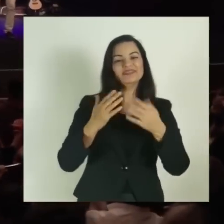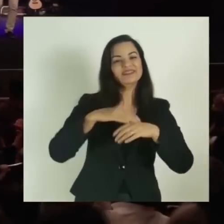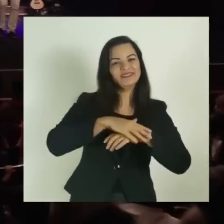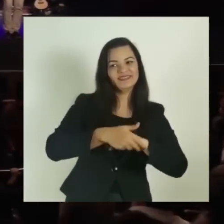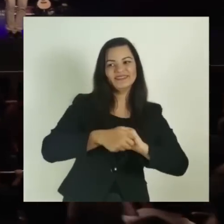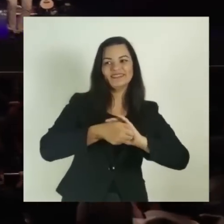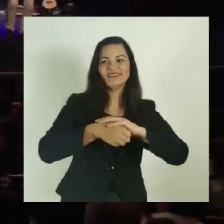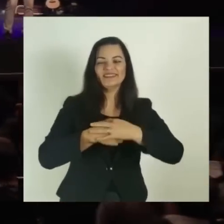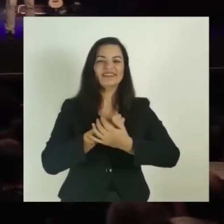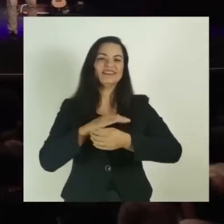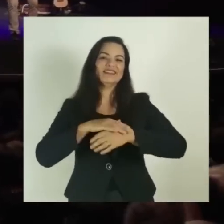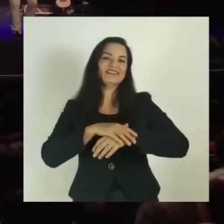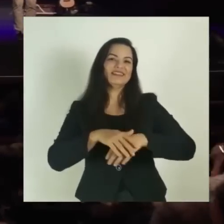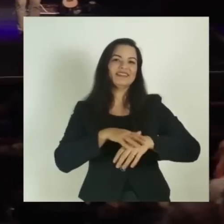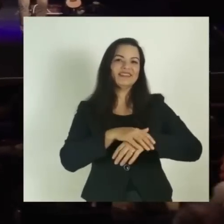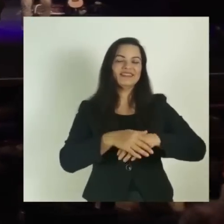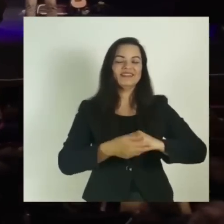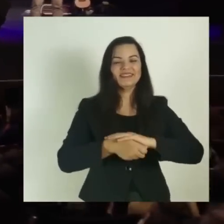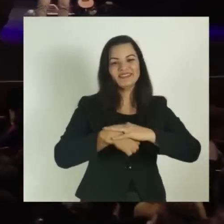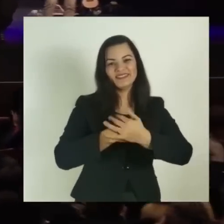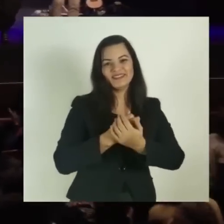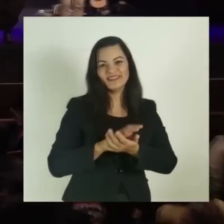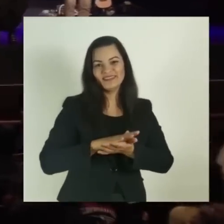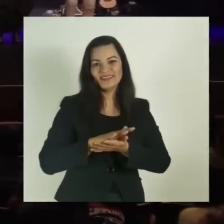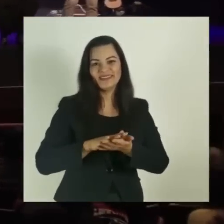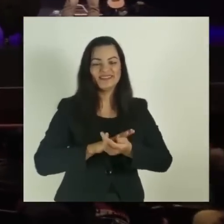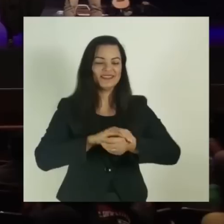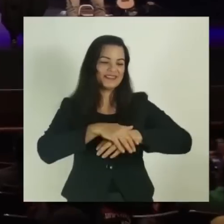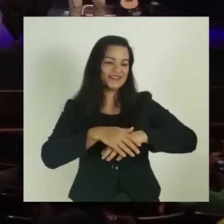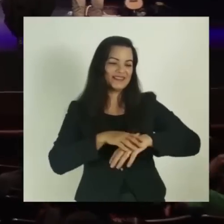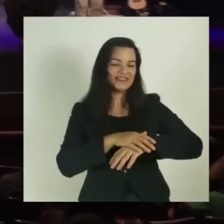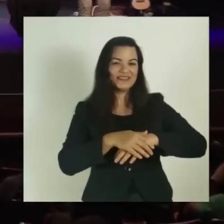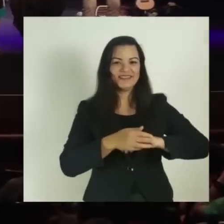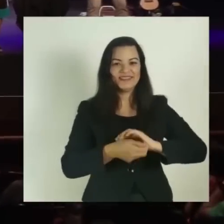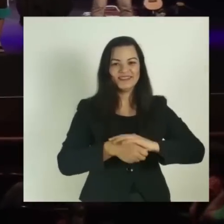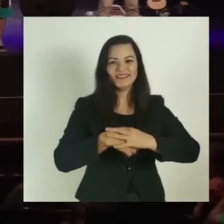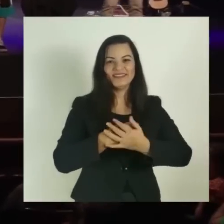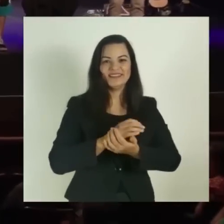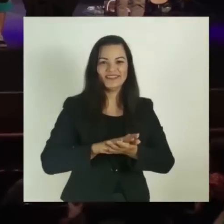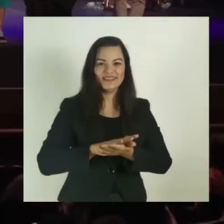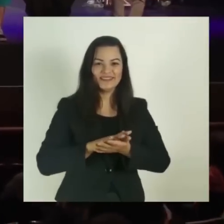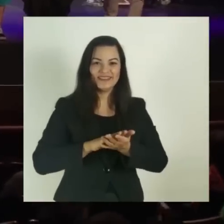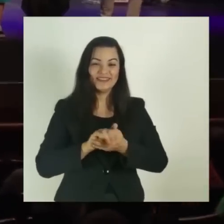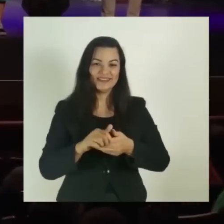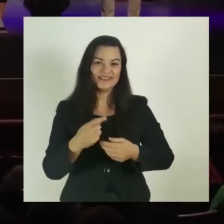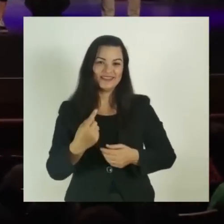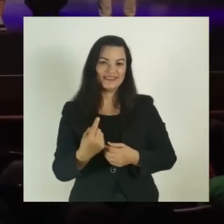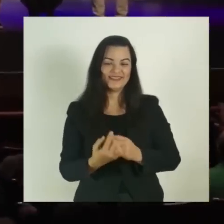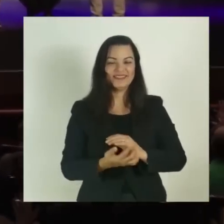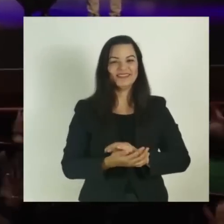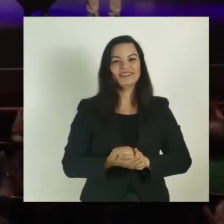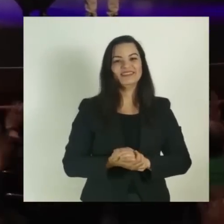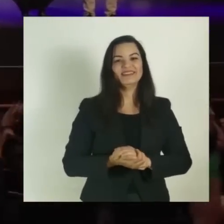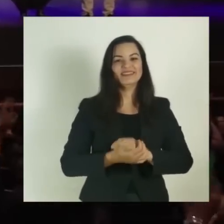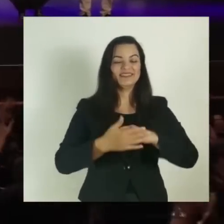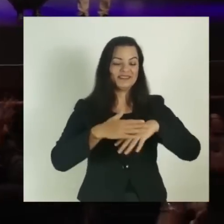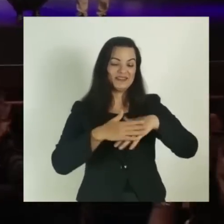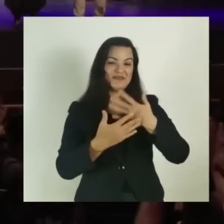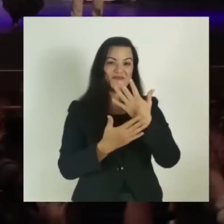Lava outra, lava uma, lava outra, lava uma